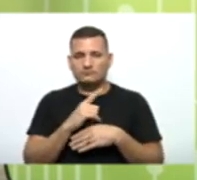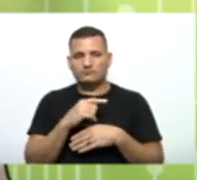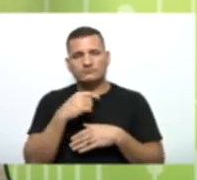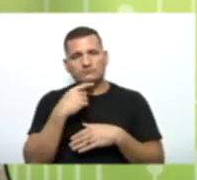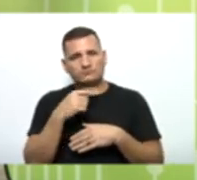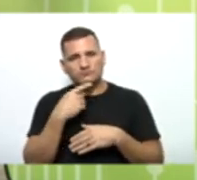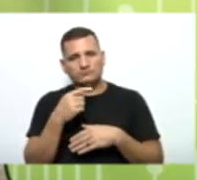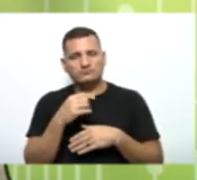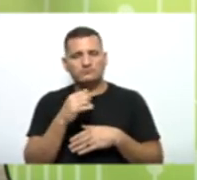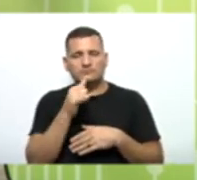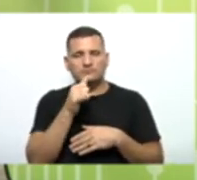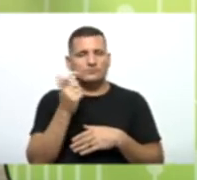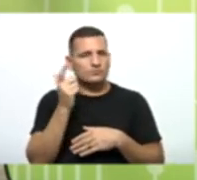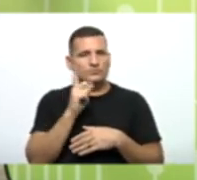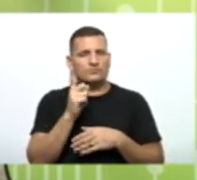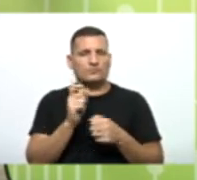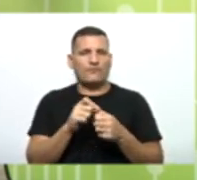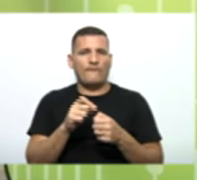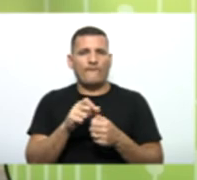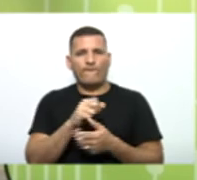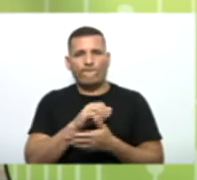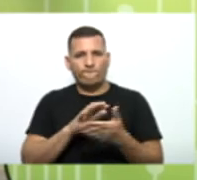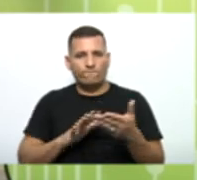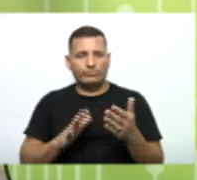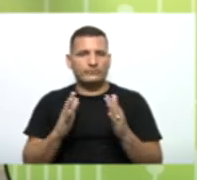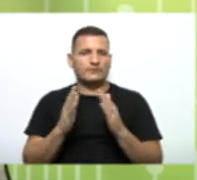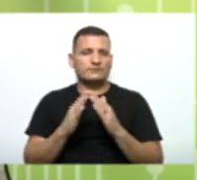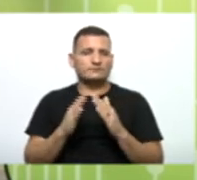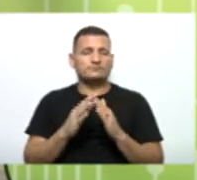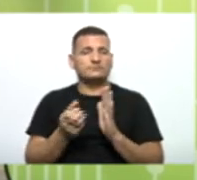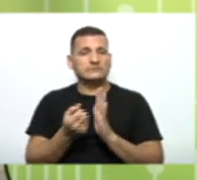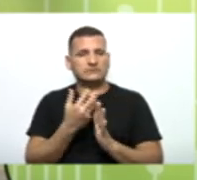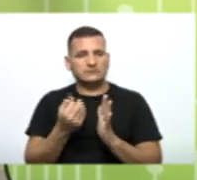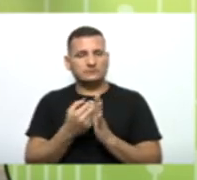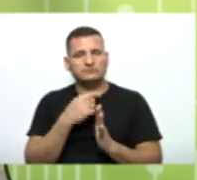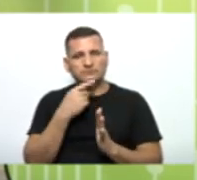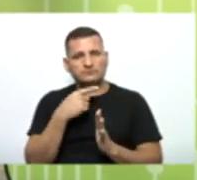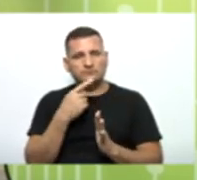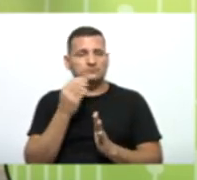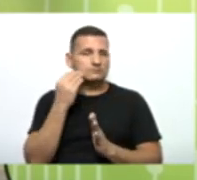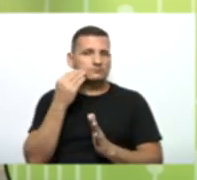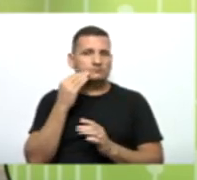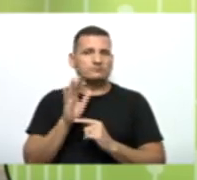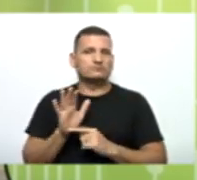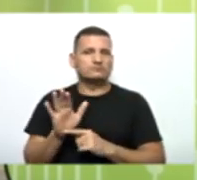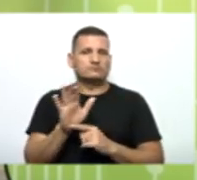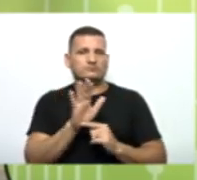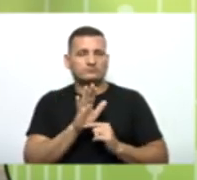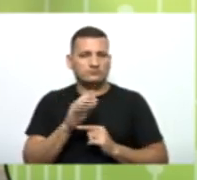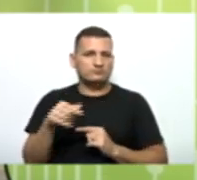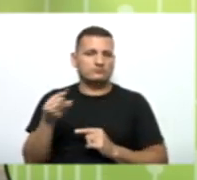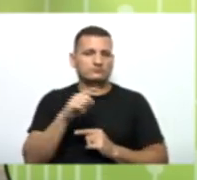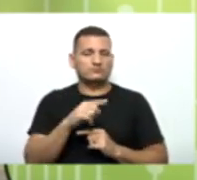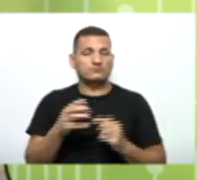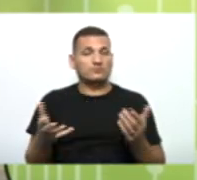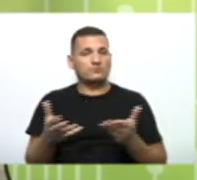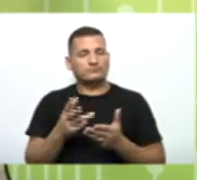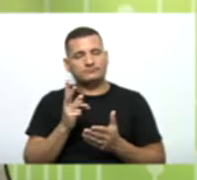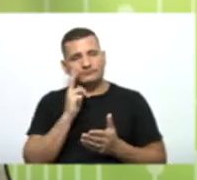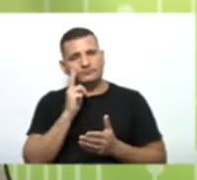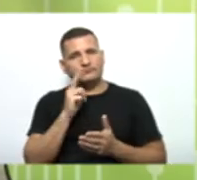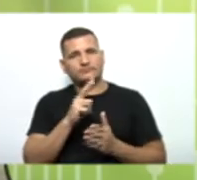não tiverem conseguindo aí fazer as atividades de percurso, manda aí as dúvidas que a gente vai tentar ajudar vocês. E vamos passar para o conteúdo da aula de